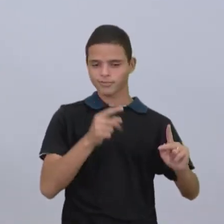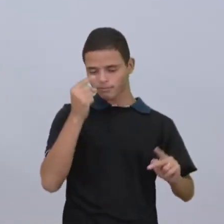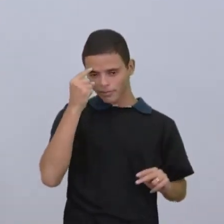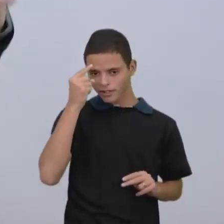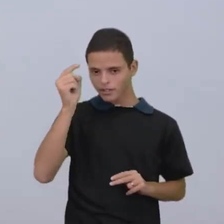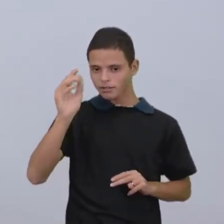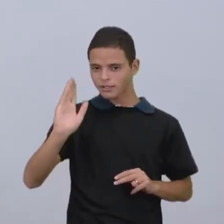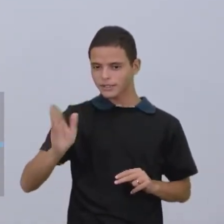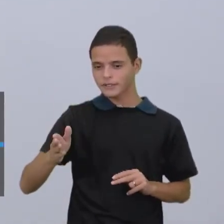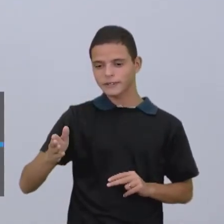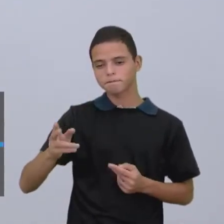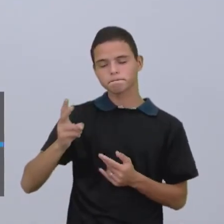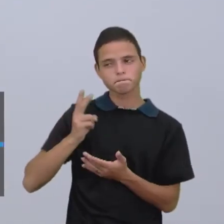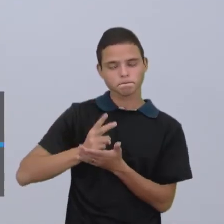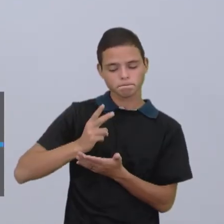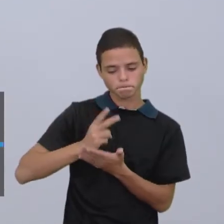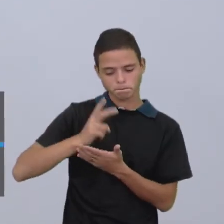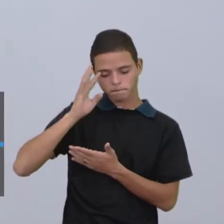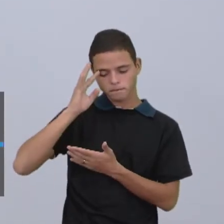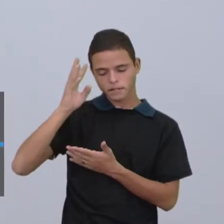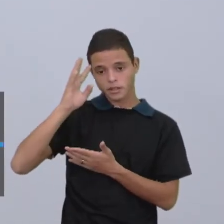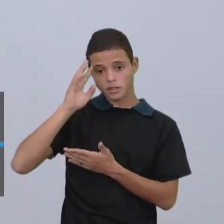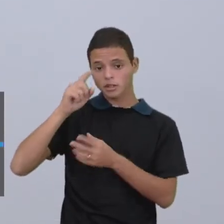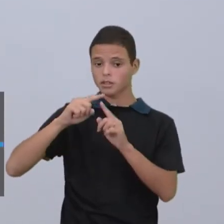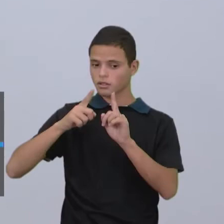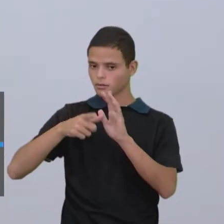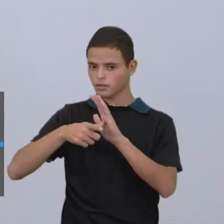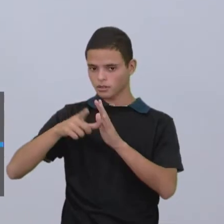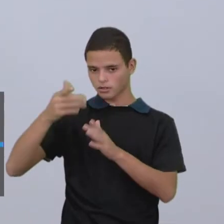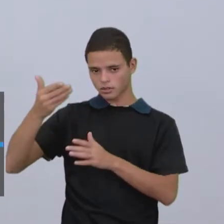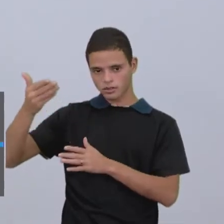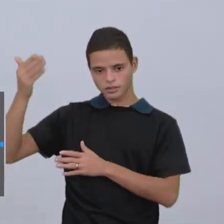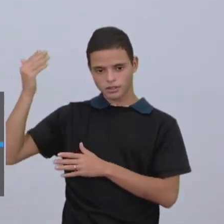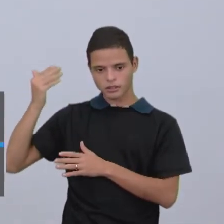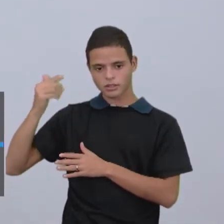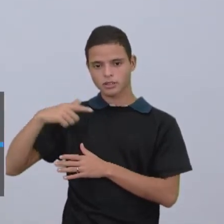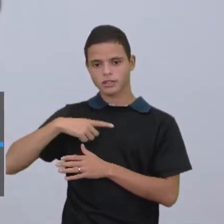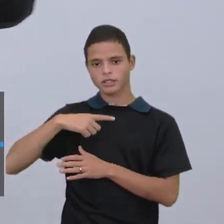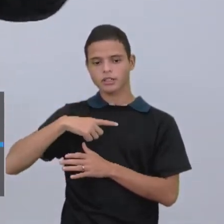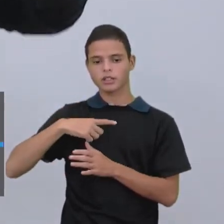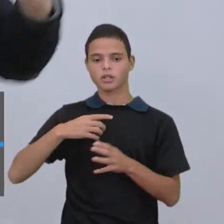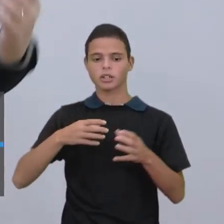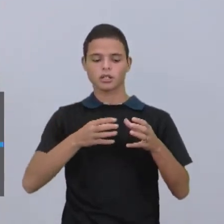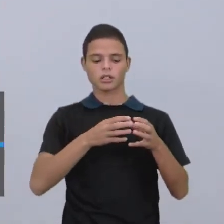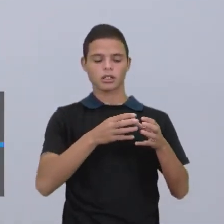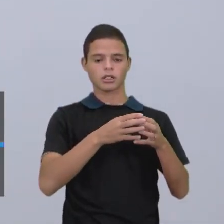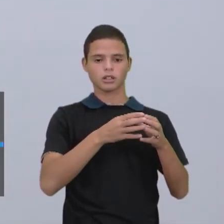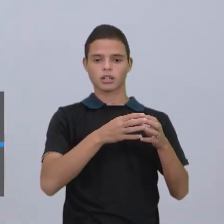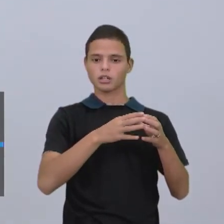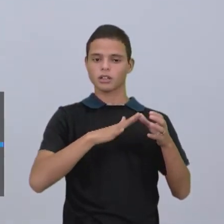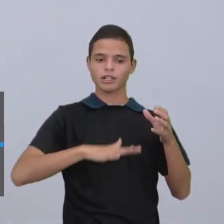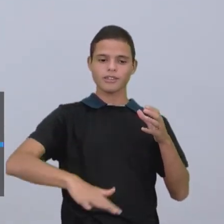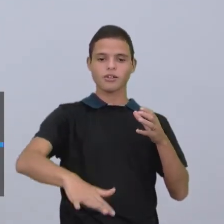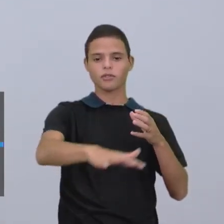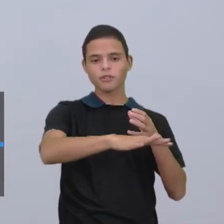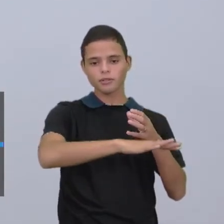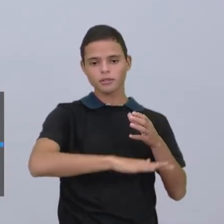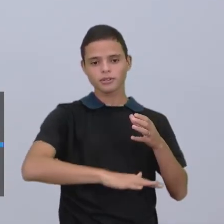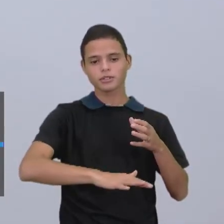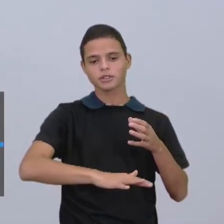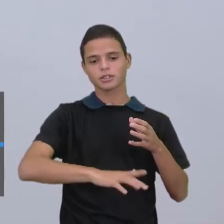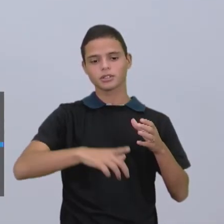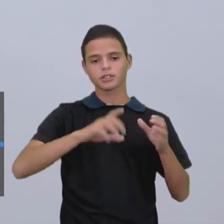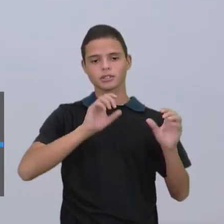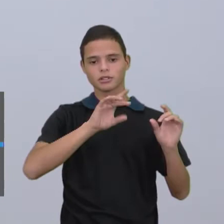nela separada em subgrupos. No anterior, que a gente falava na sistemática, a gente pegava um subgrupo inteiro. Nesse, a gente vai pegar cada subgrupo que